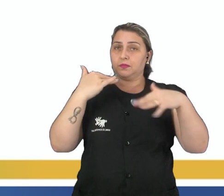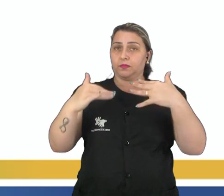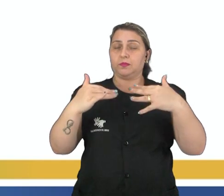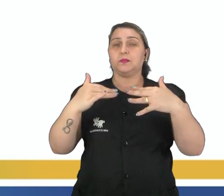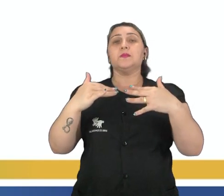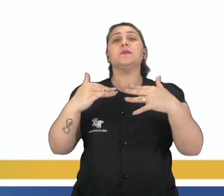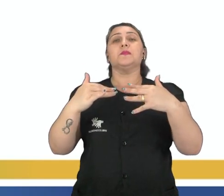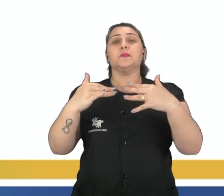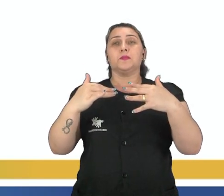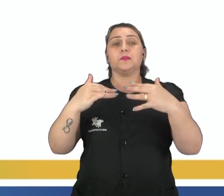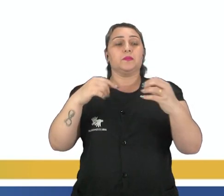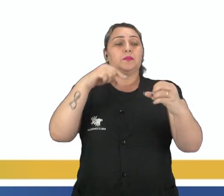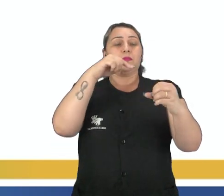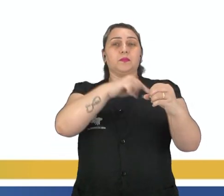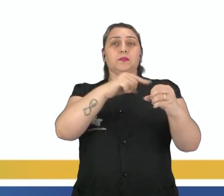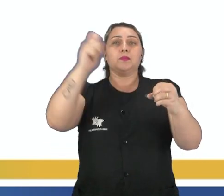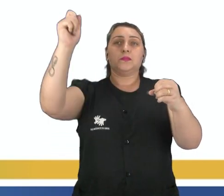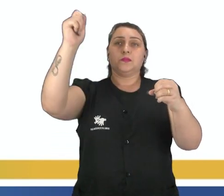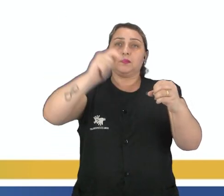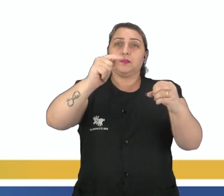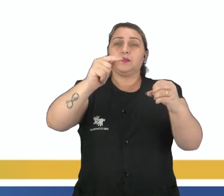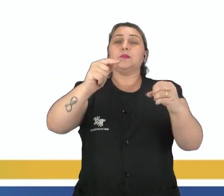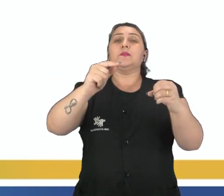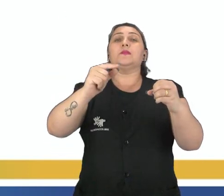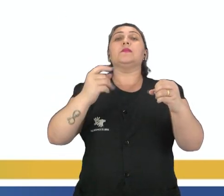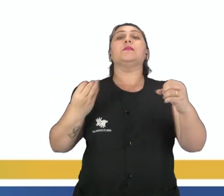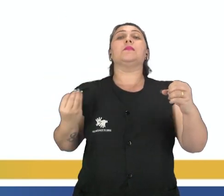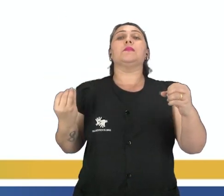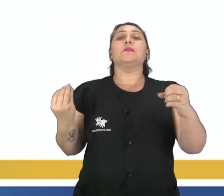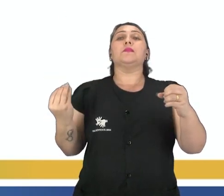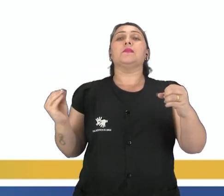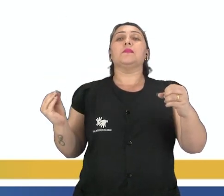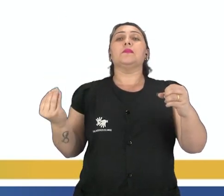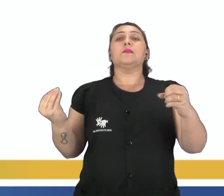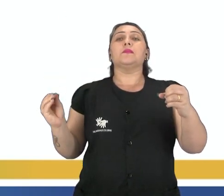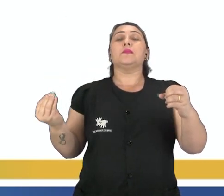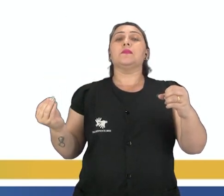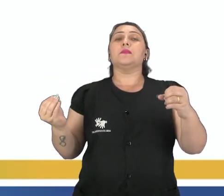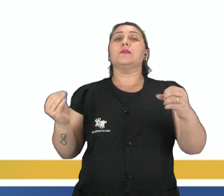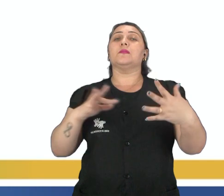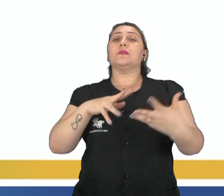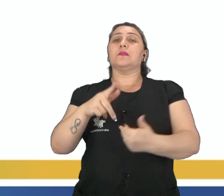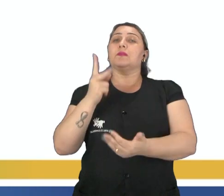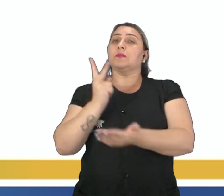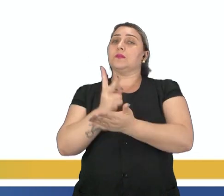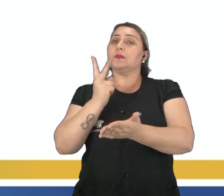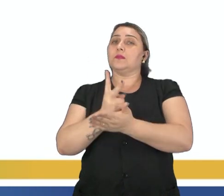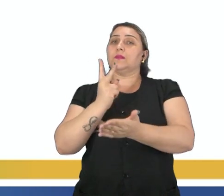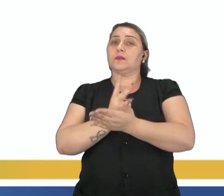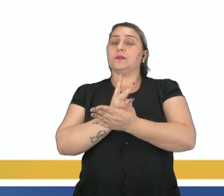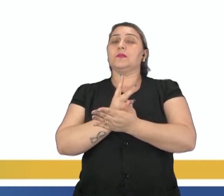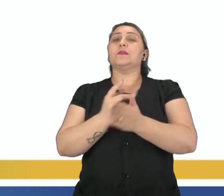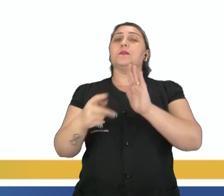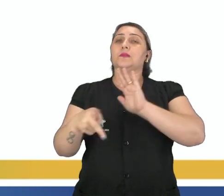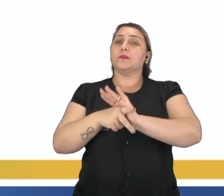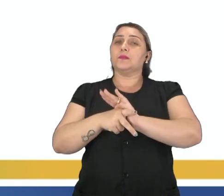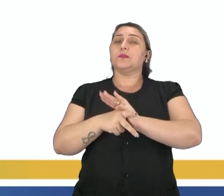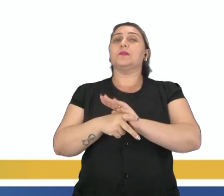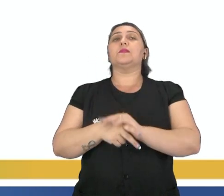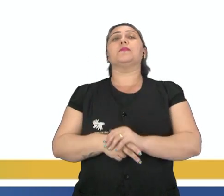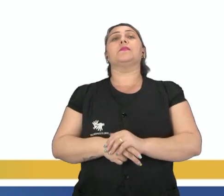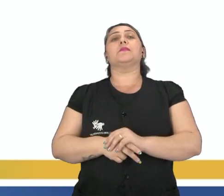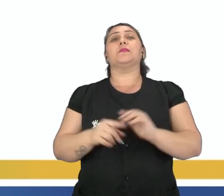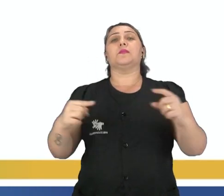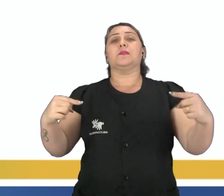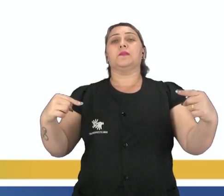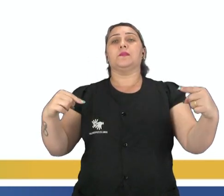do Sol, tá? Enquanto que o movimento de rotação é um movimento que a Terra faz em torno dela mesma. E as setinhas,